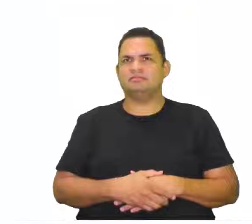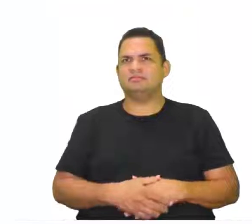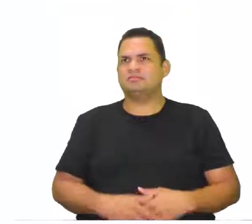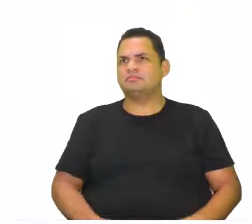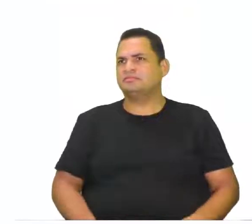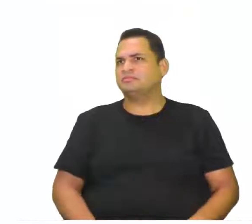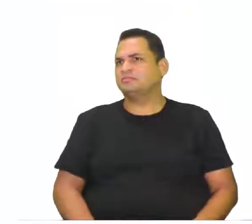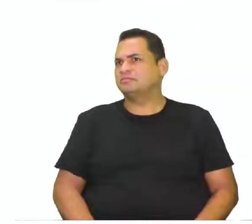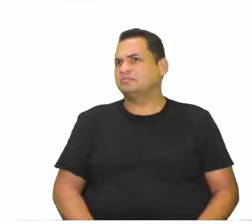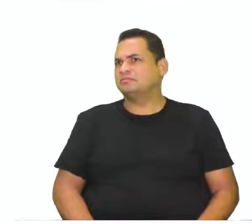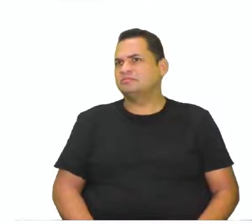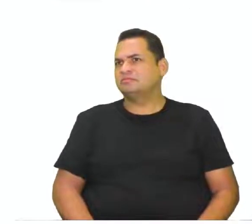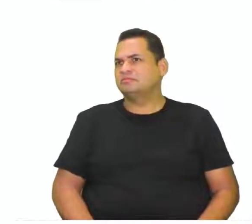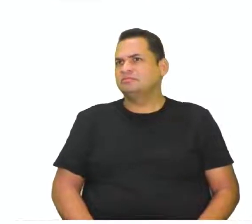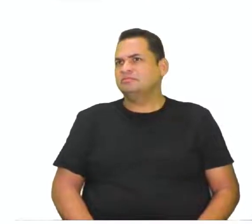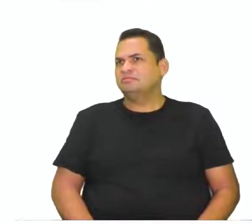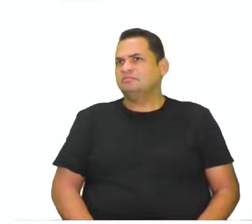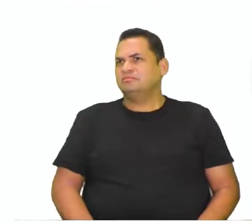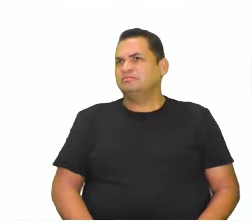Então, pessoal.